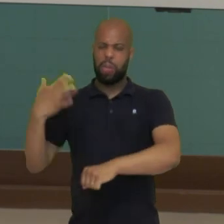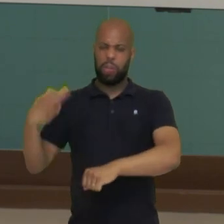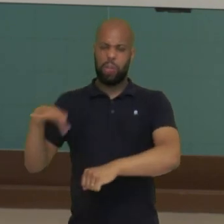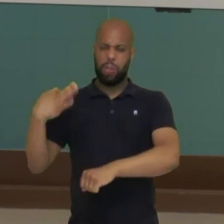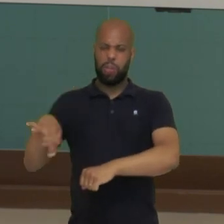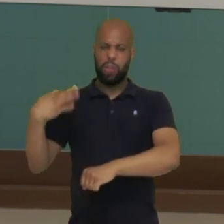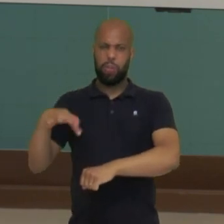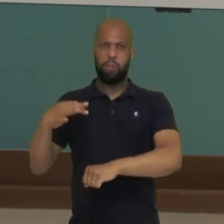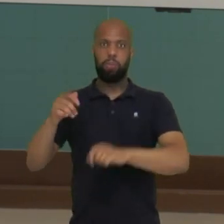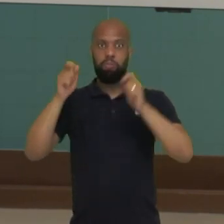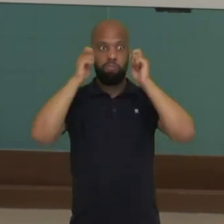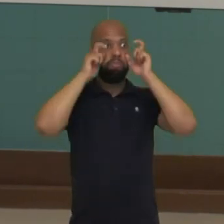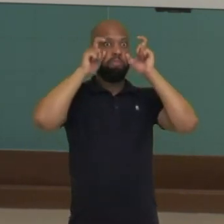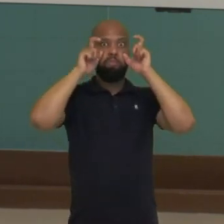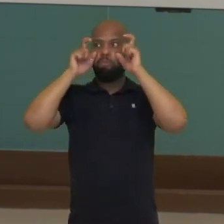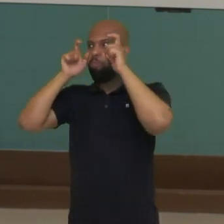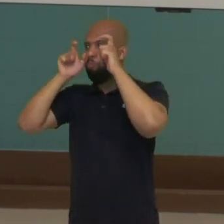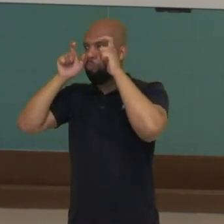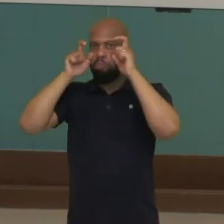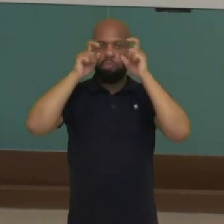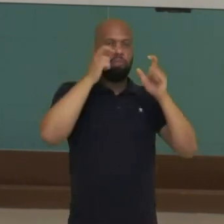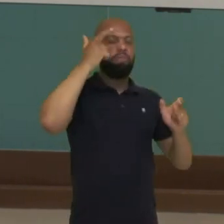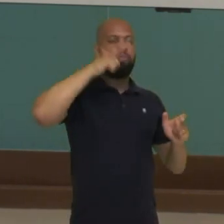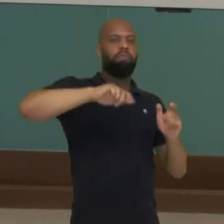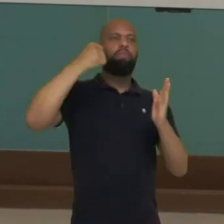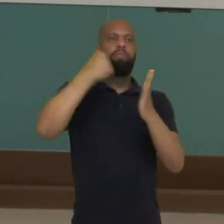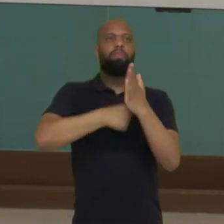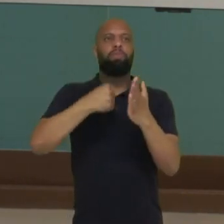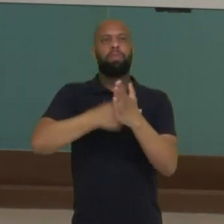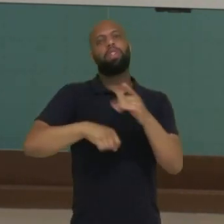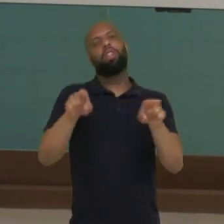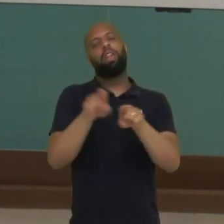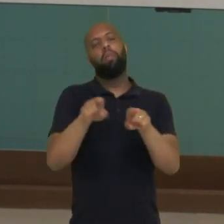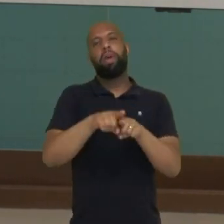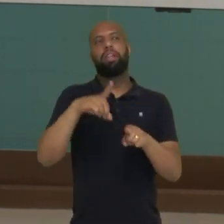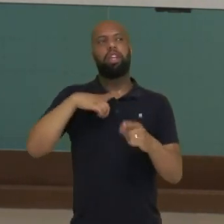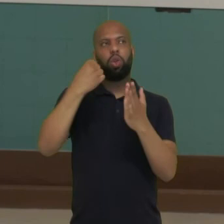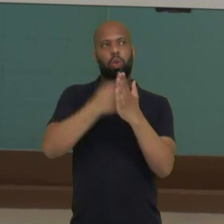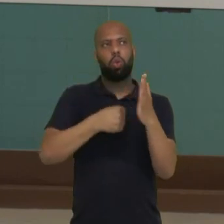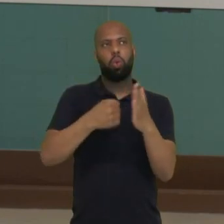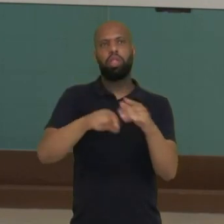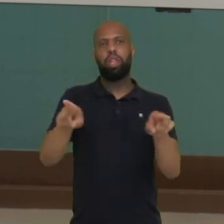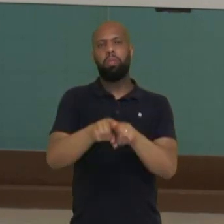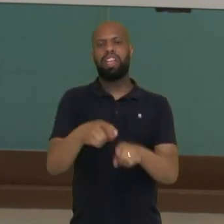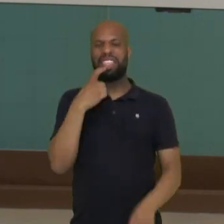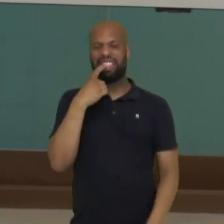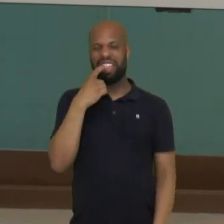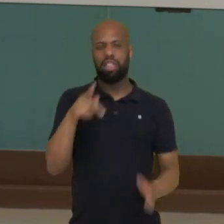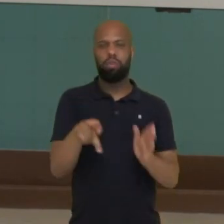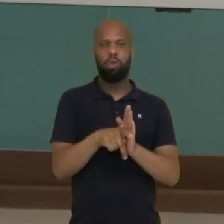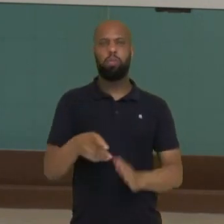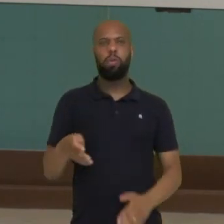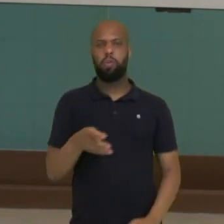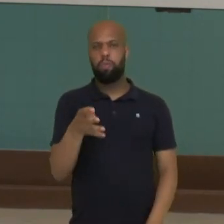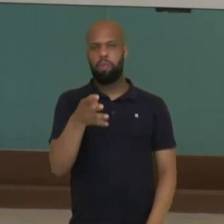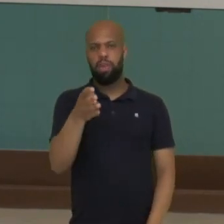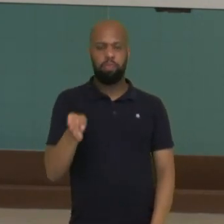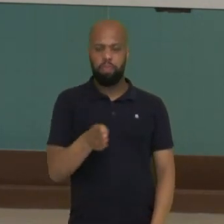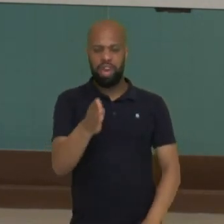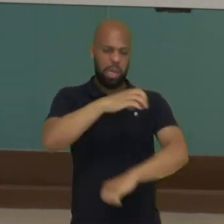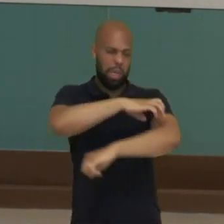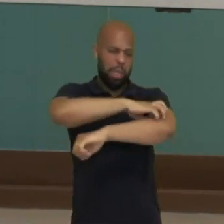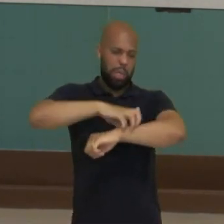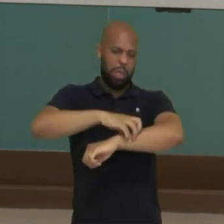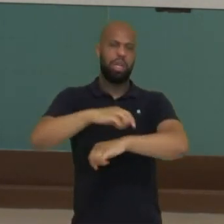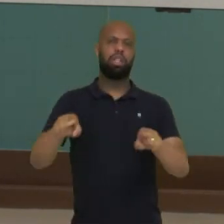para que eles fiquem muito acordados para enfrentar os adversários. Então, além da luta, ainda eles arranham sua pele, depois passam as